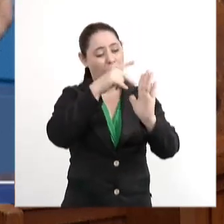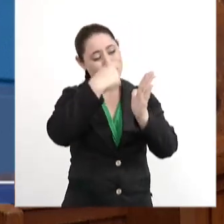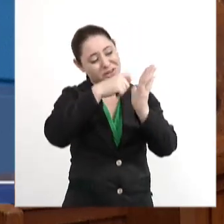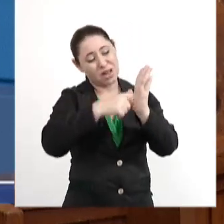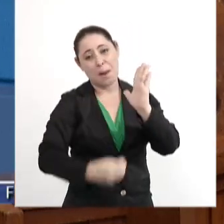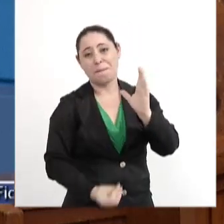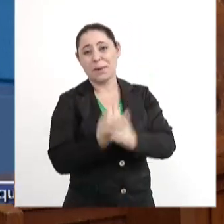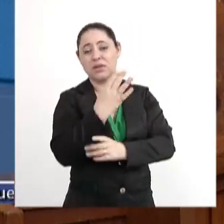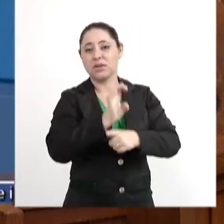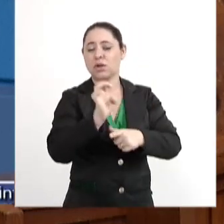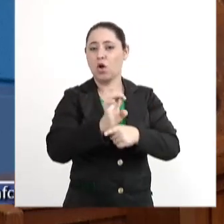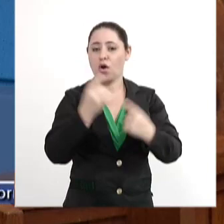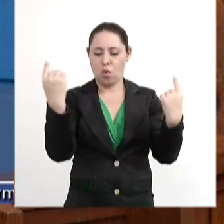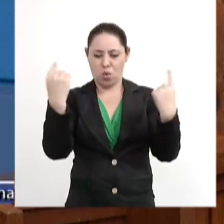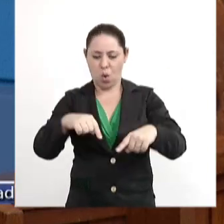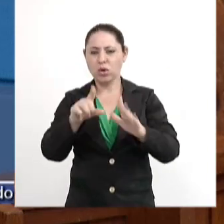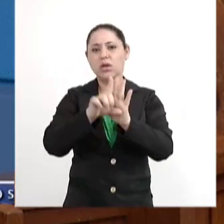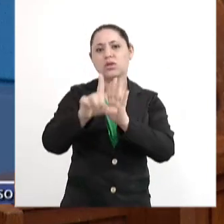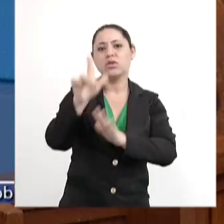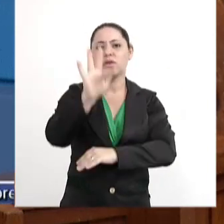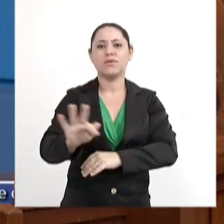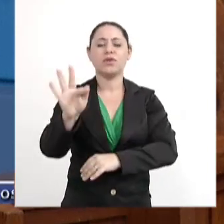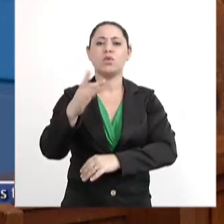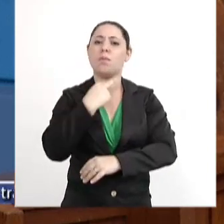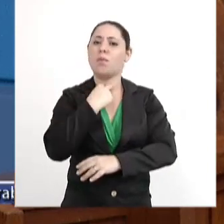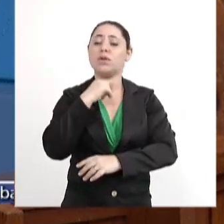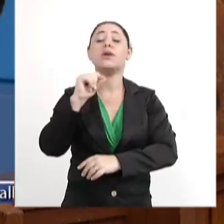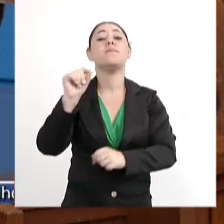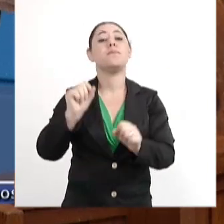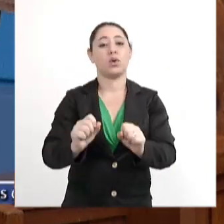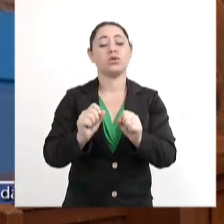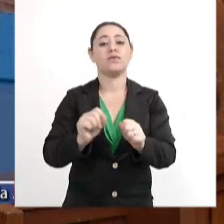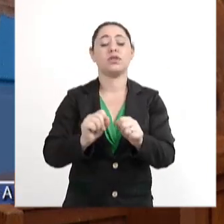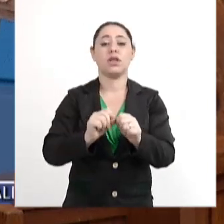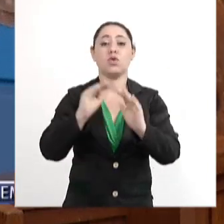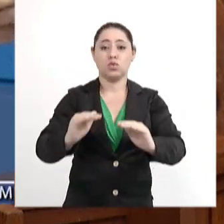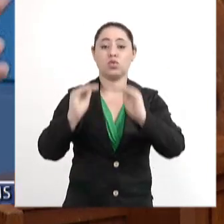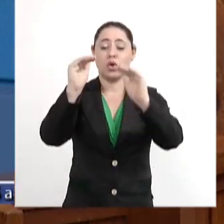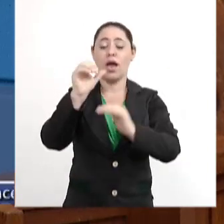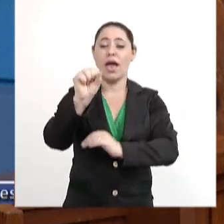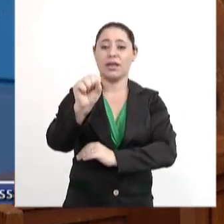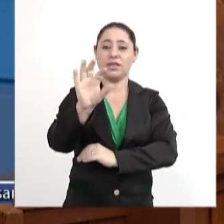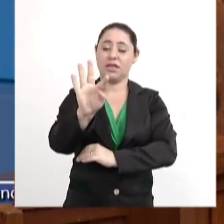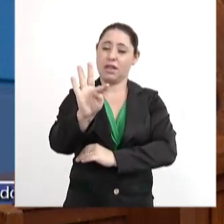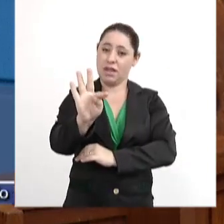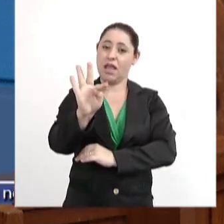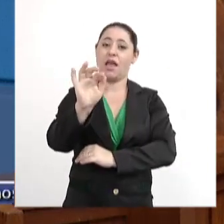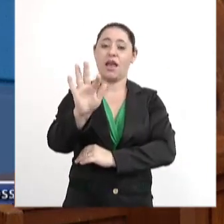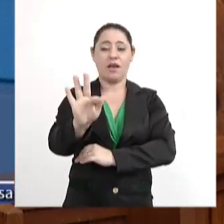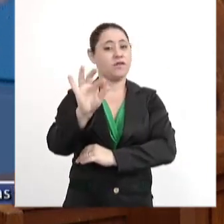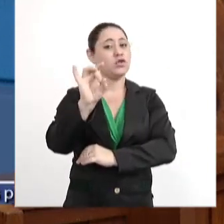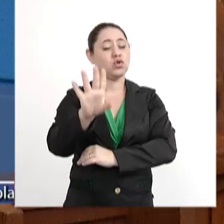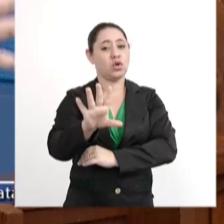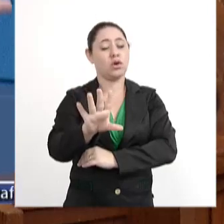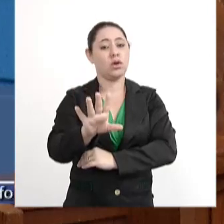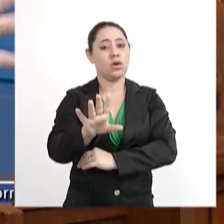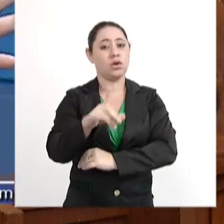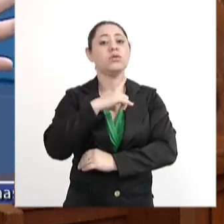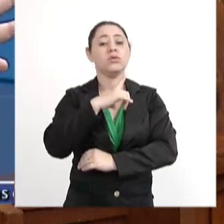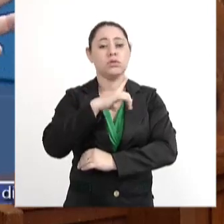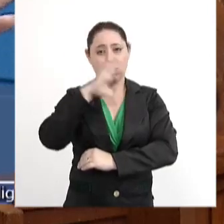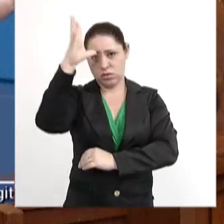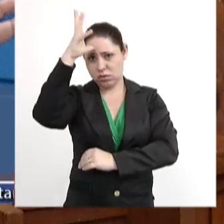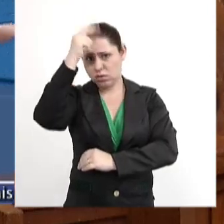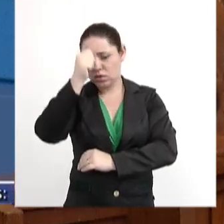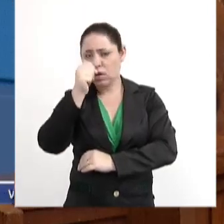estadual que contraria a legislação federal. Quem pode fazer isso? Supremo Tribunal Federal. Tanto que a ADI pende de decisão